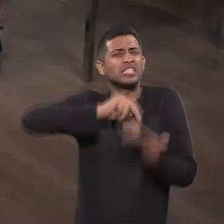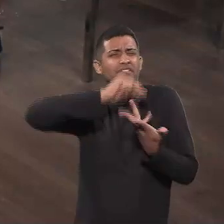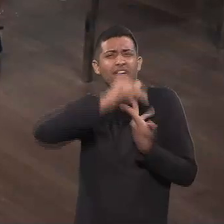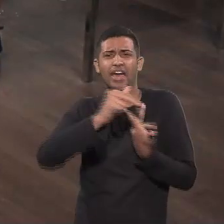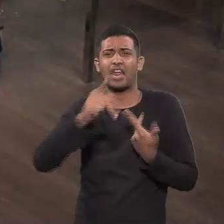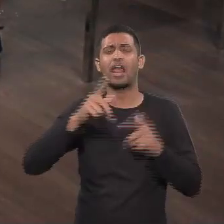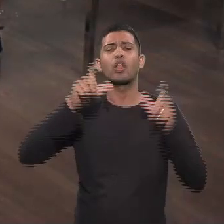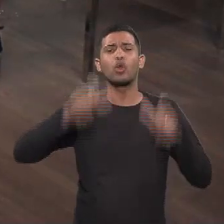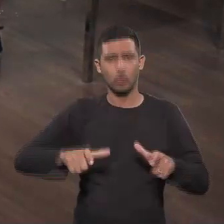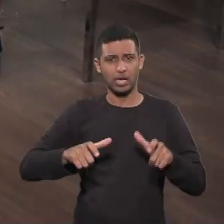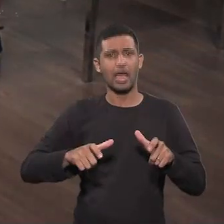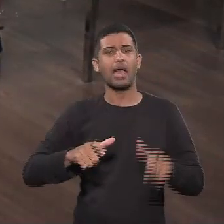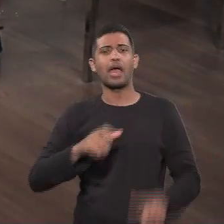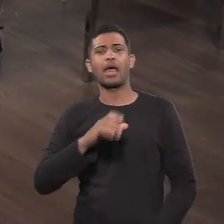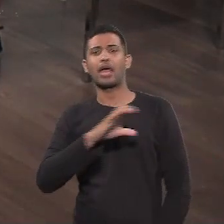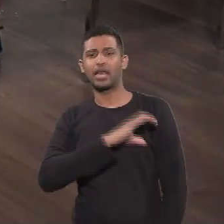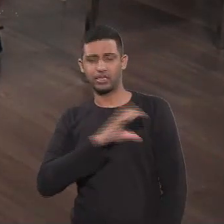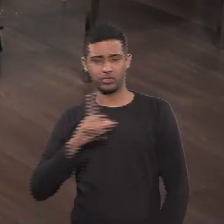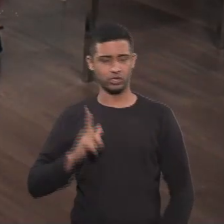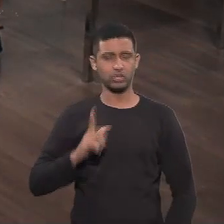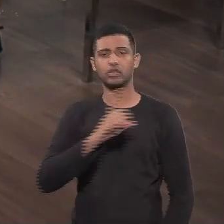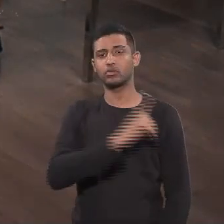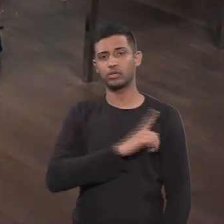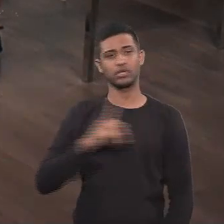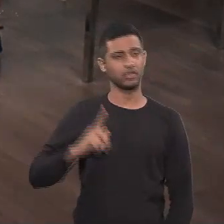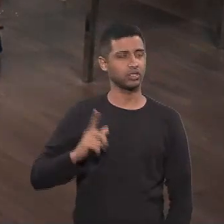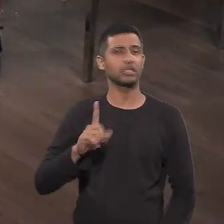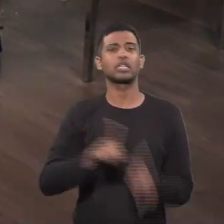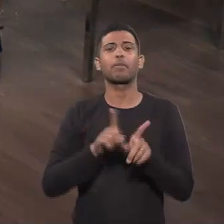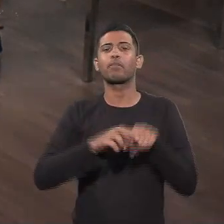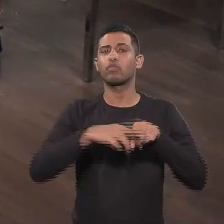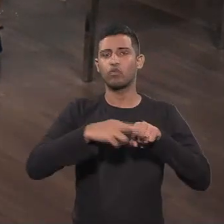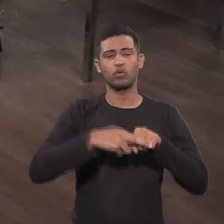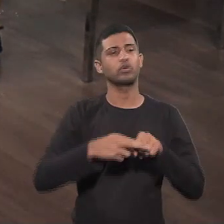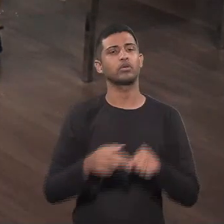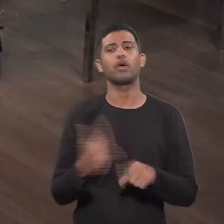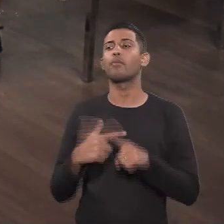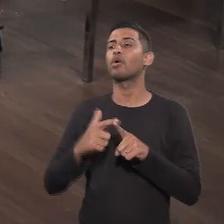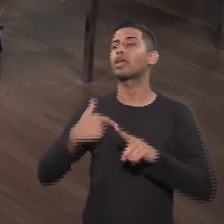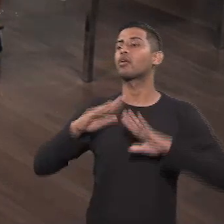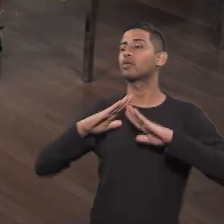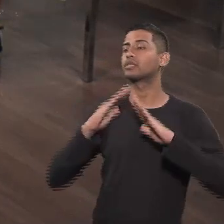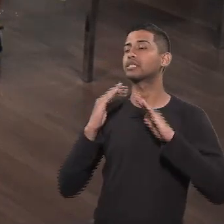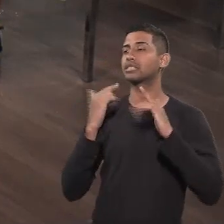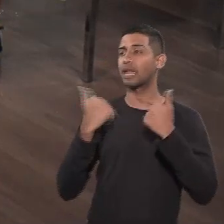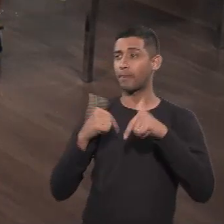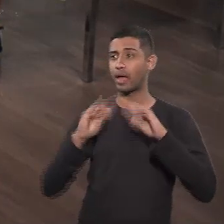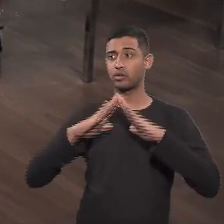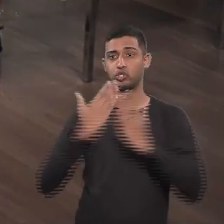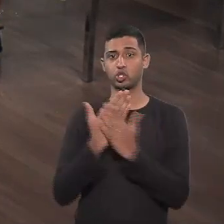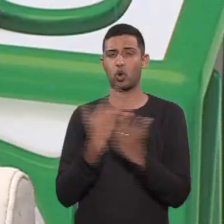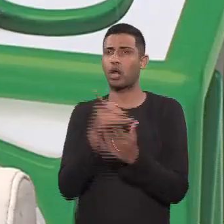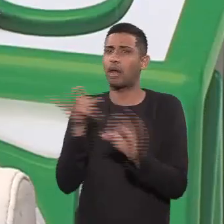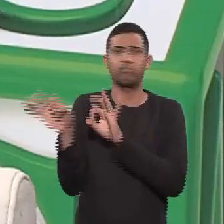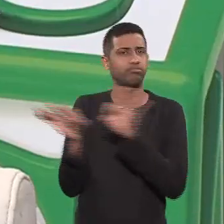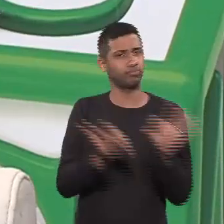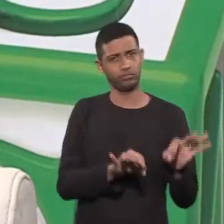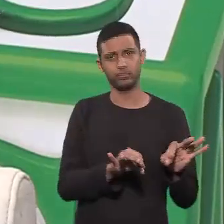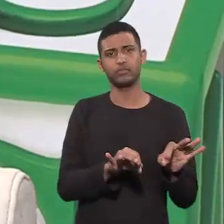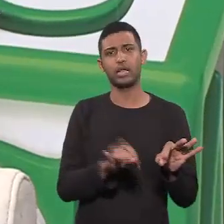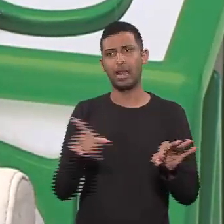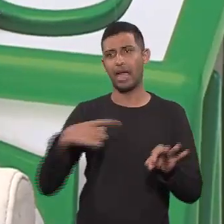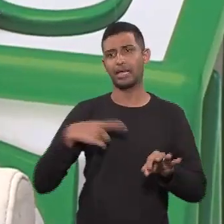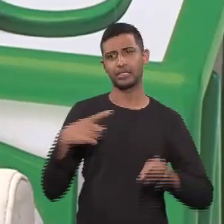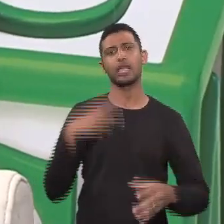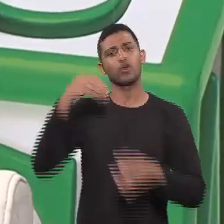redes de Caxias e Belfor Roxo. Porque eu trabalho numa escola regular, que